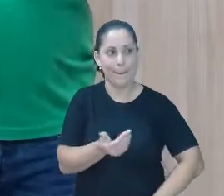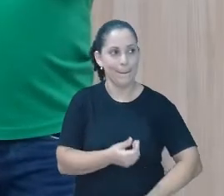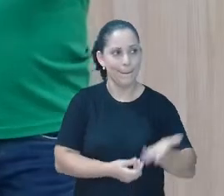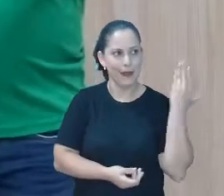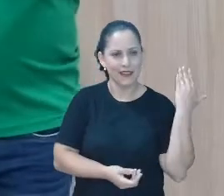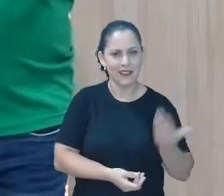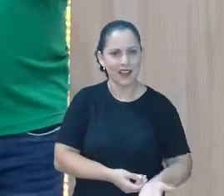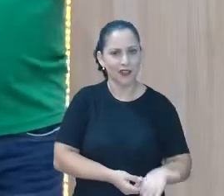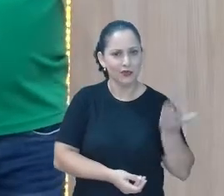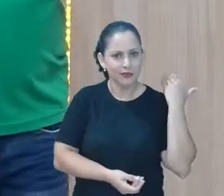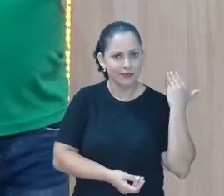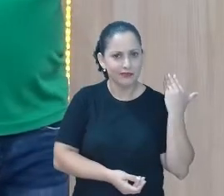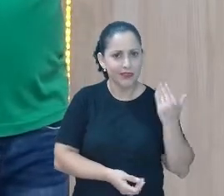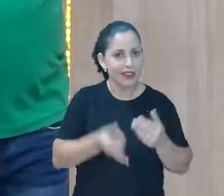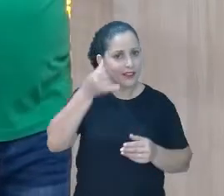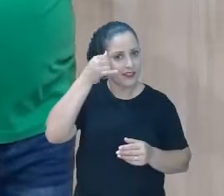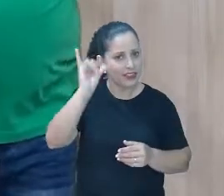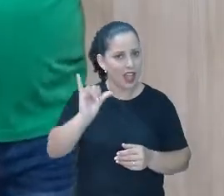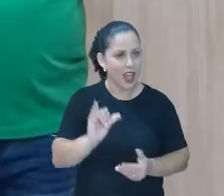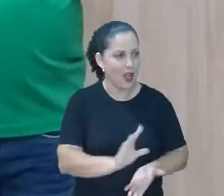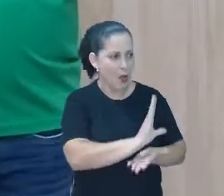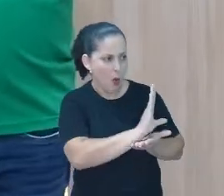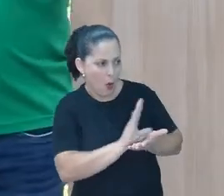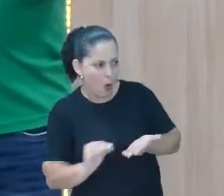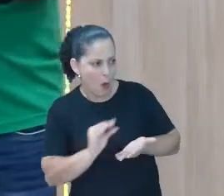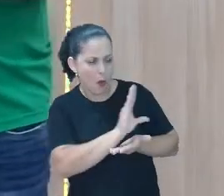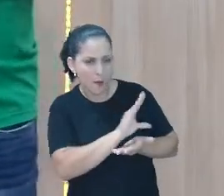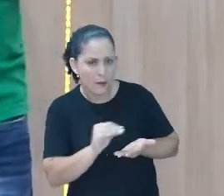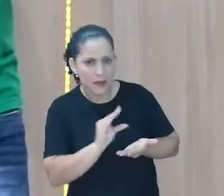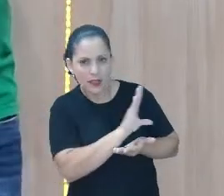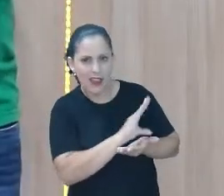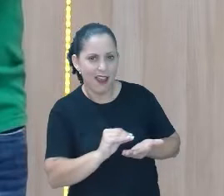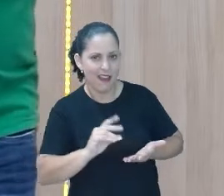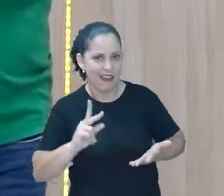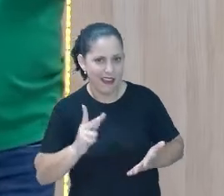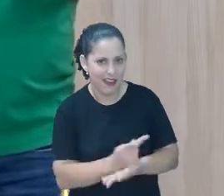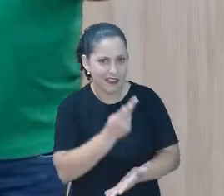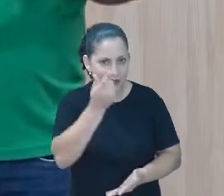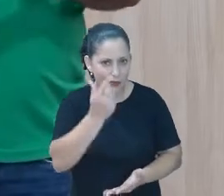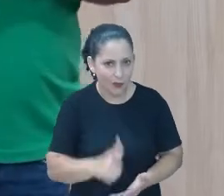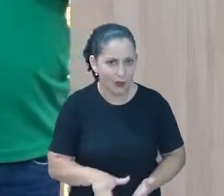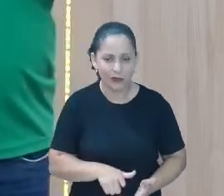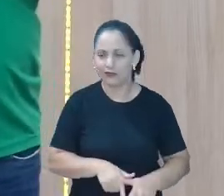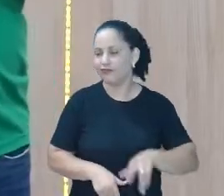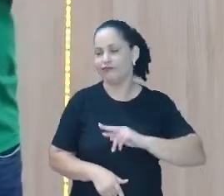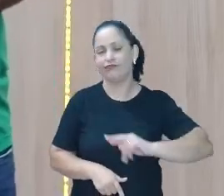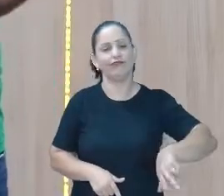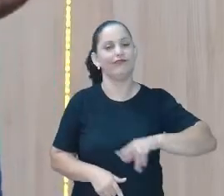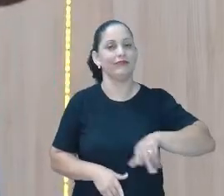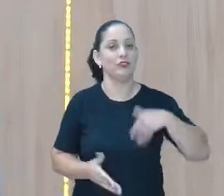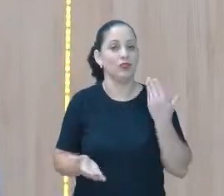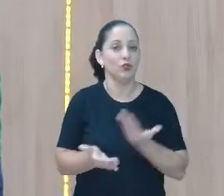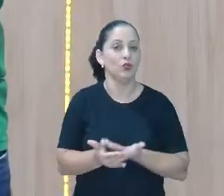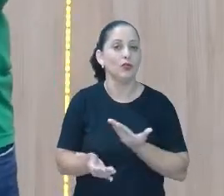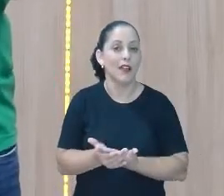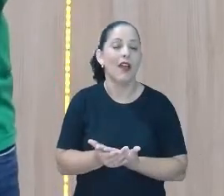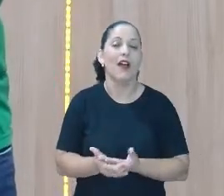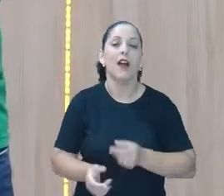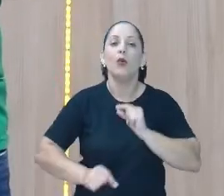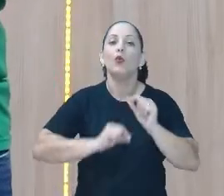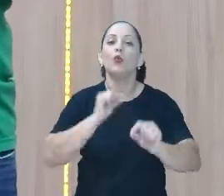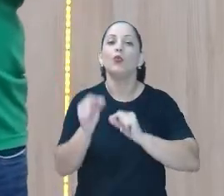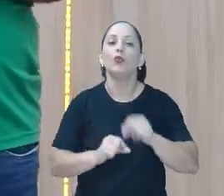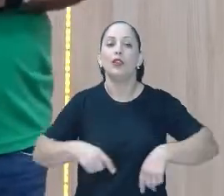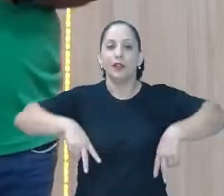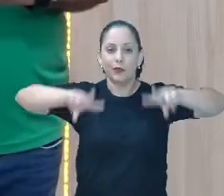passado, por exemplo, para não repetir os erros, né, do passado. Estudar, por exemplo, a escravidão, né, a escravização